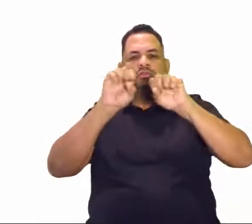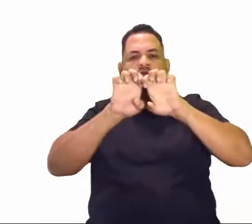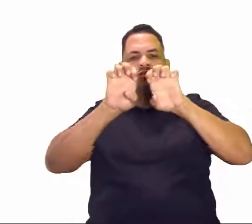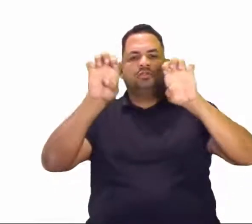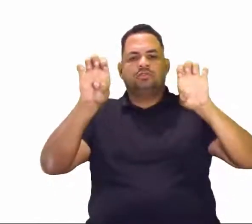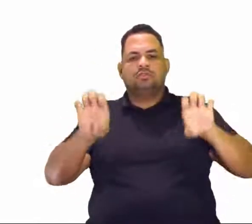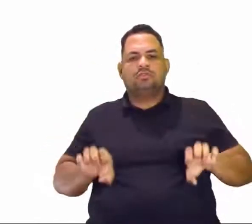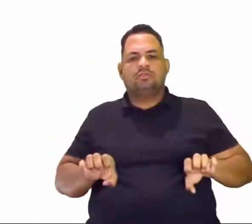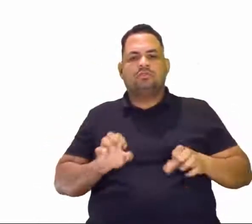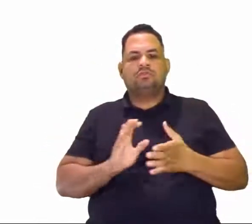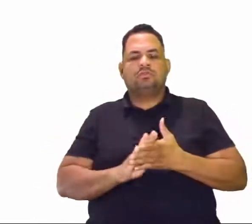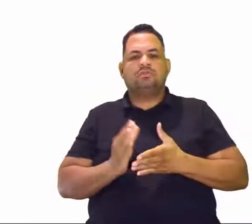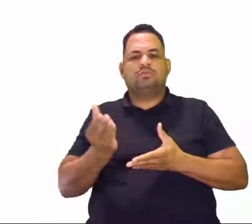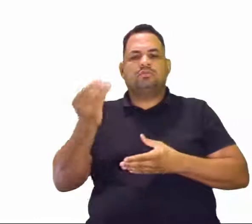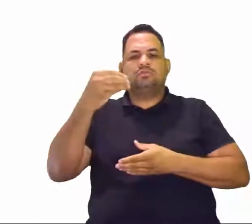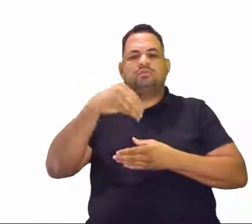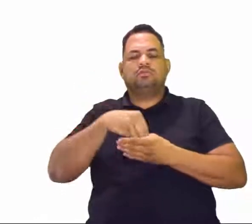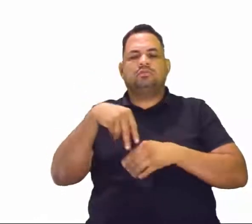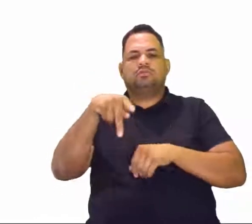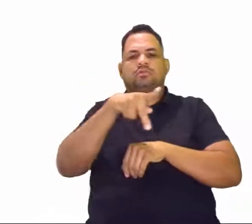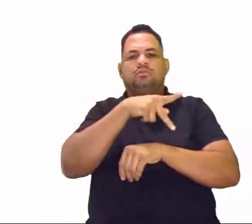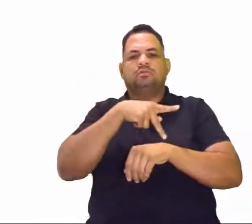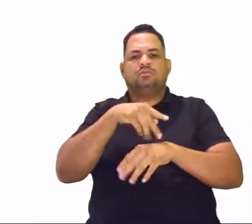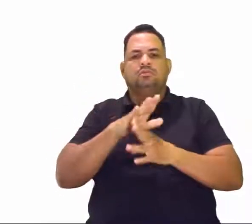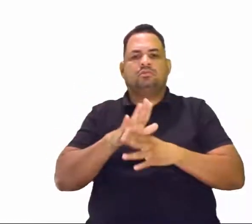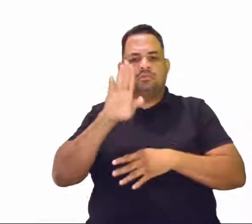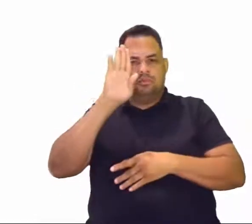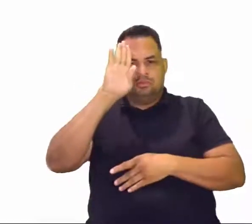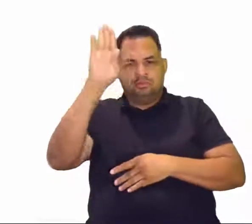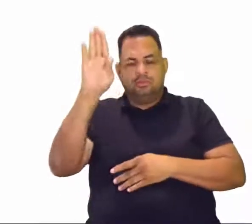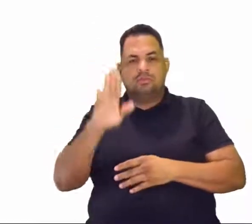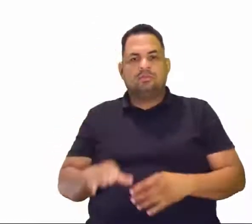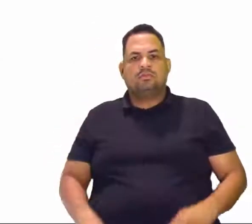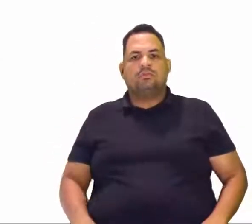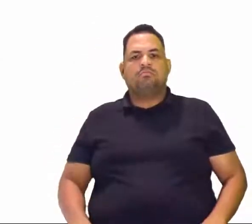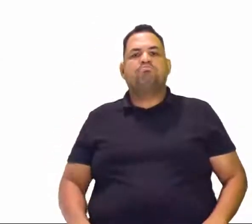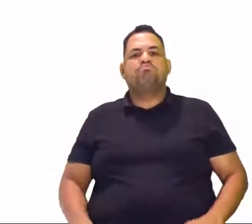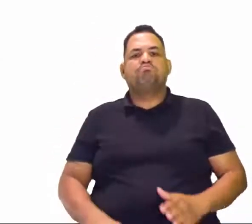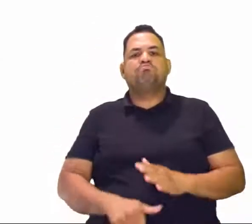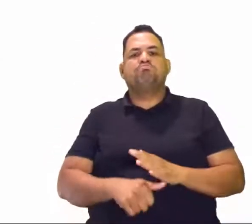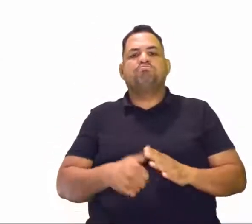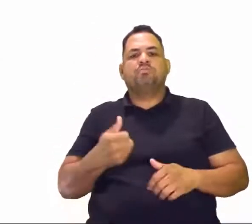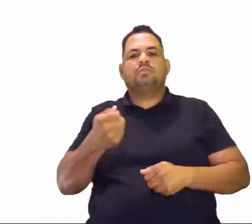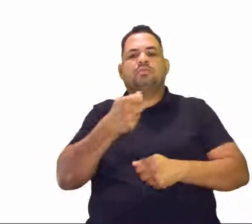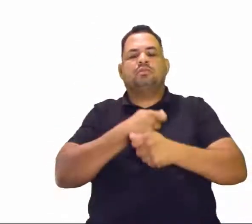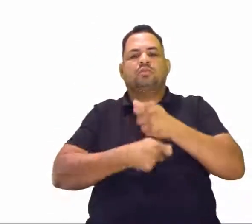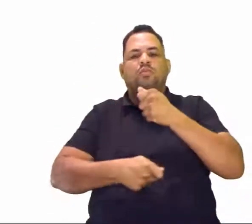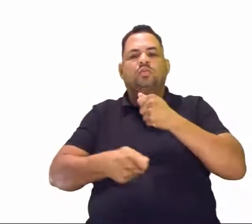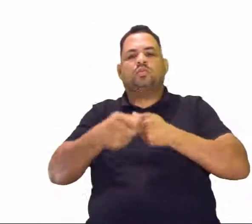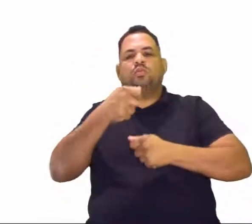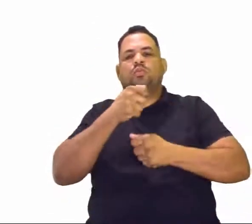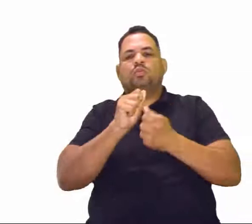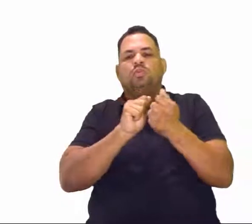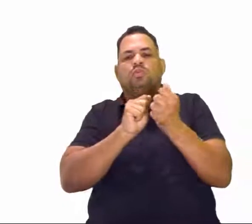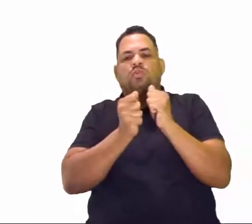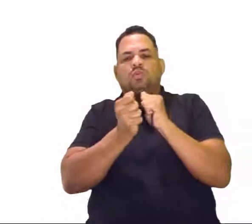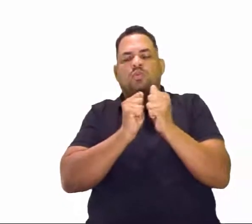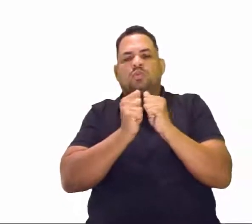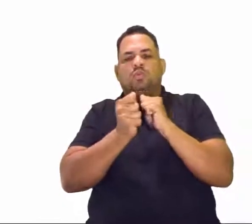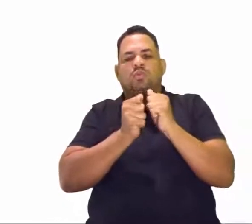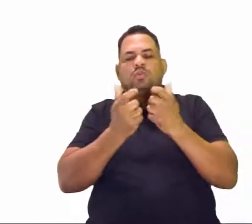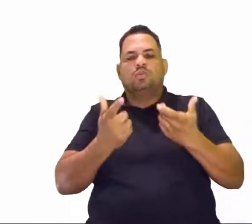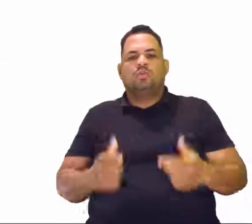ela se estrutura principalmente na economia ou seja ela controla